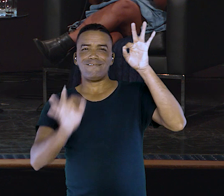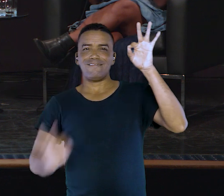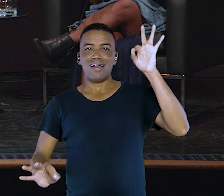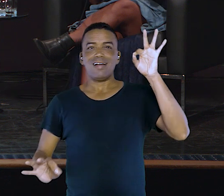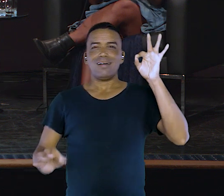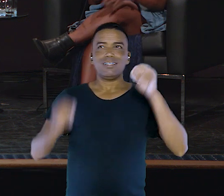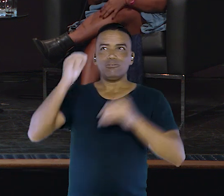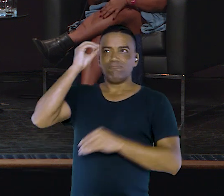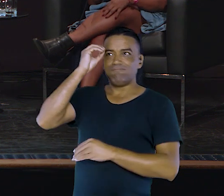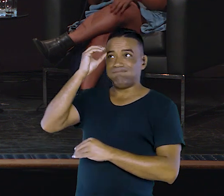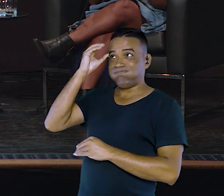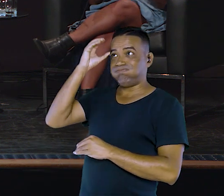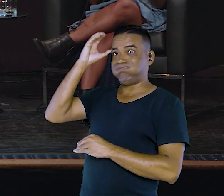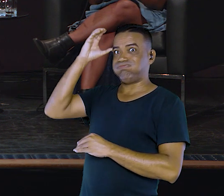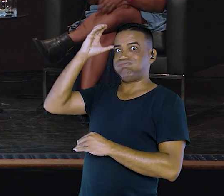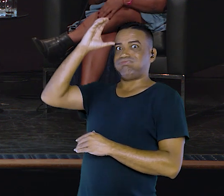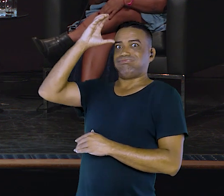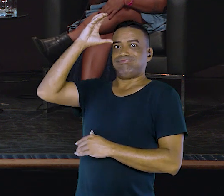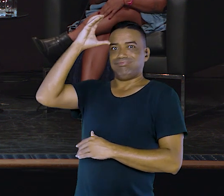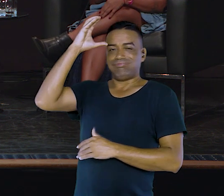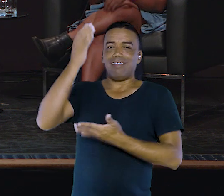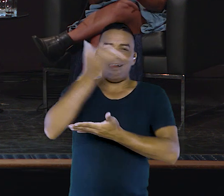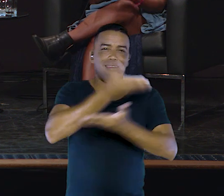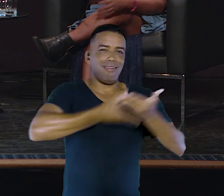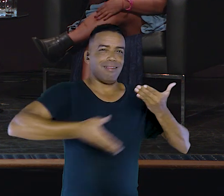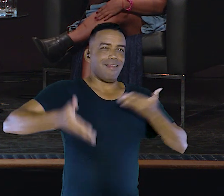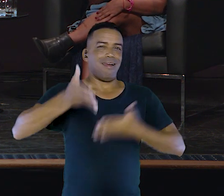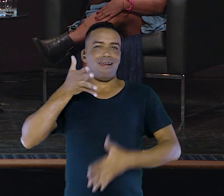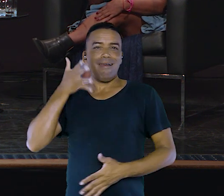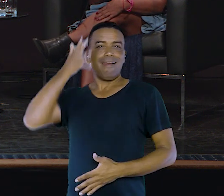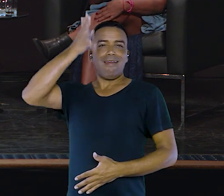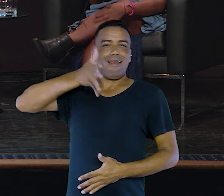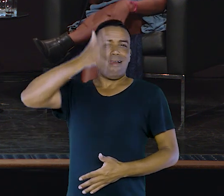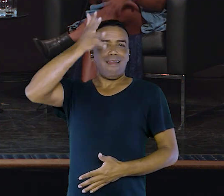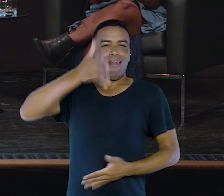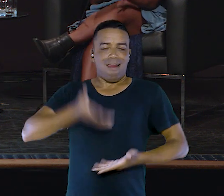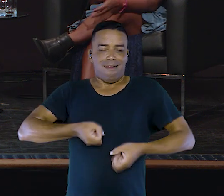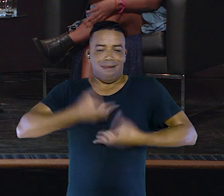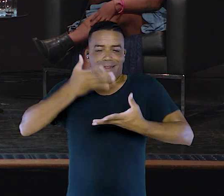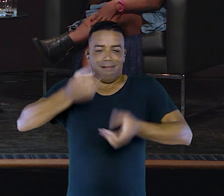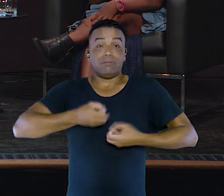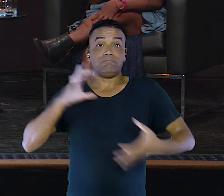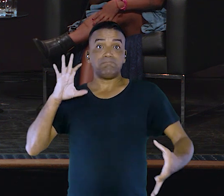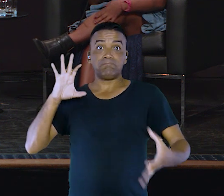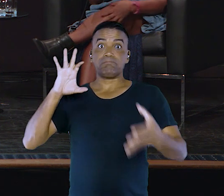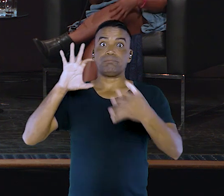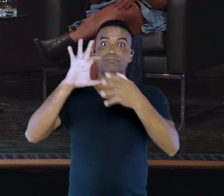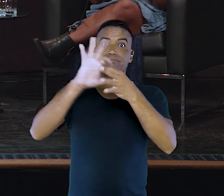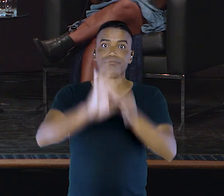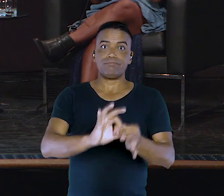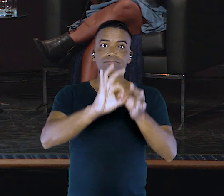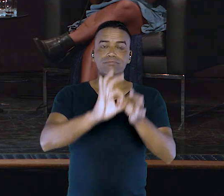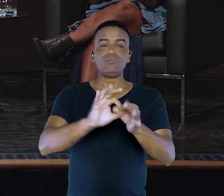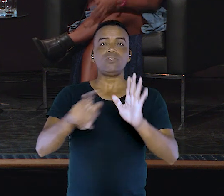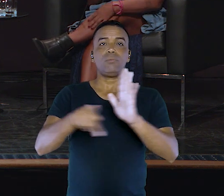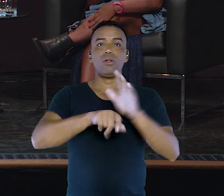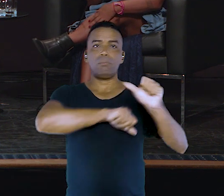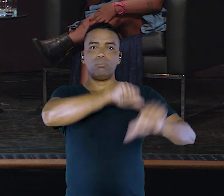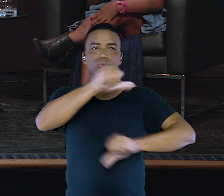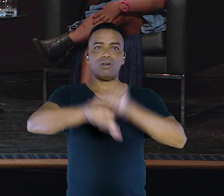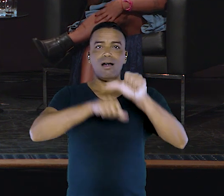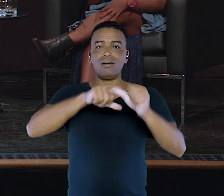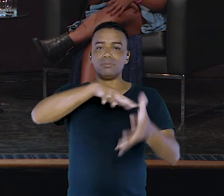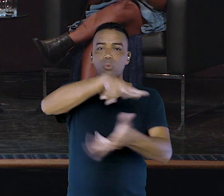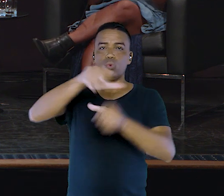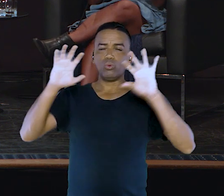hoje uns saberes, uns conhecimentos, umas falas que está relacionado com as